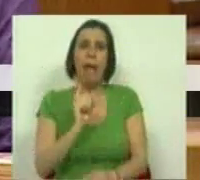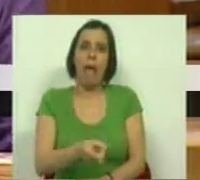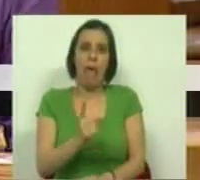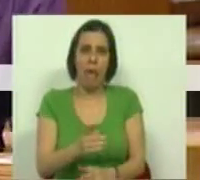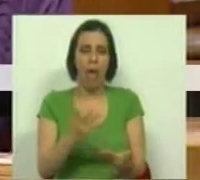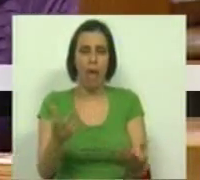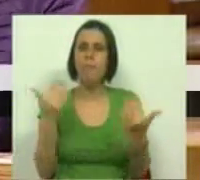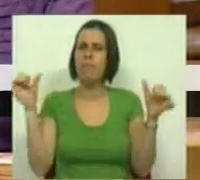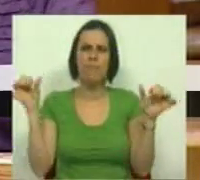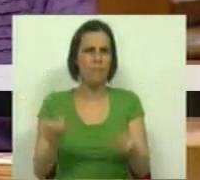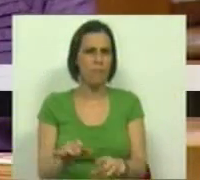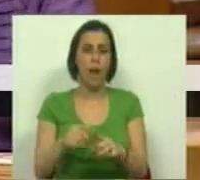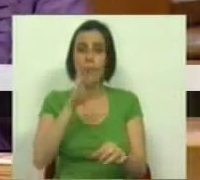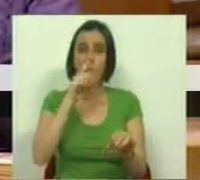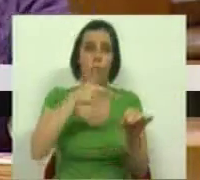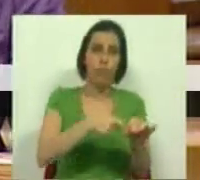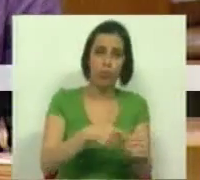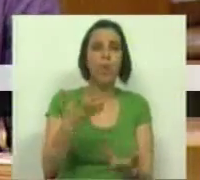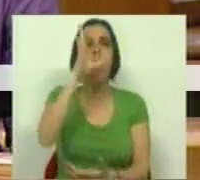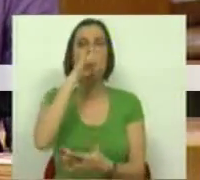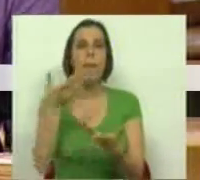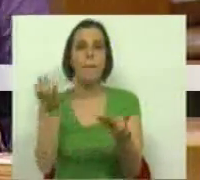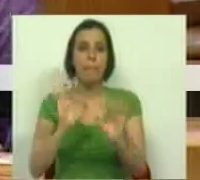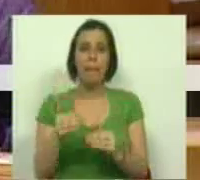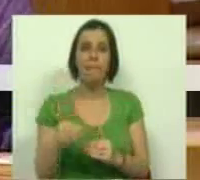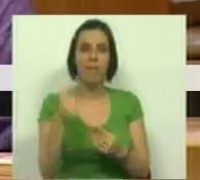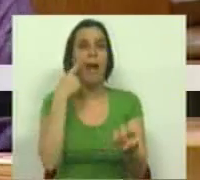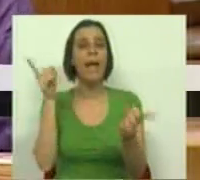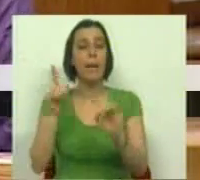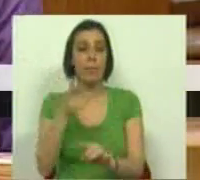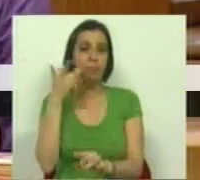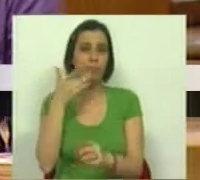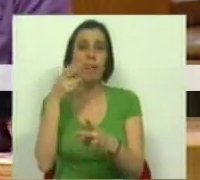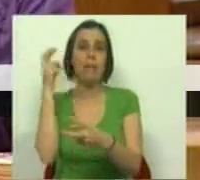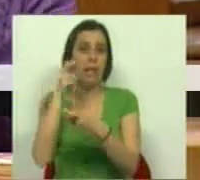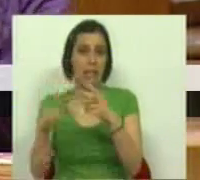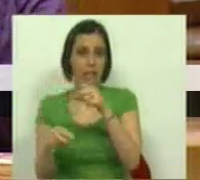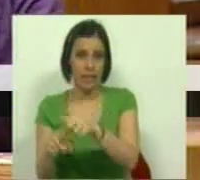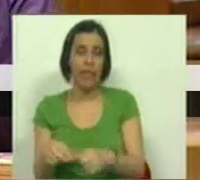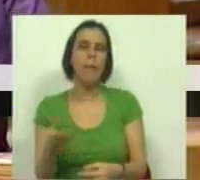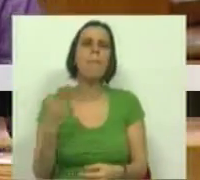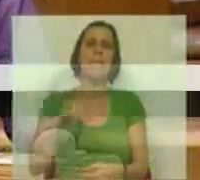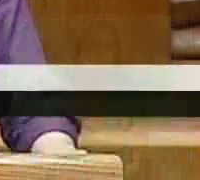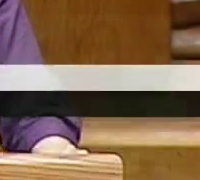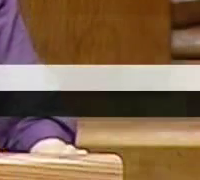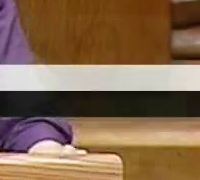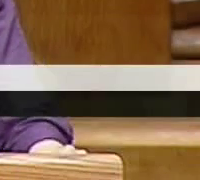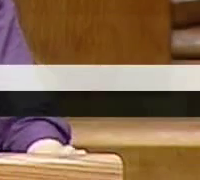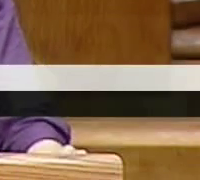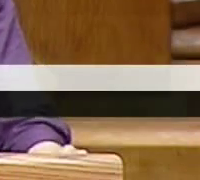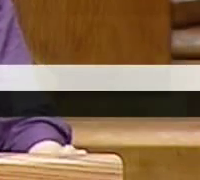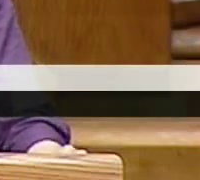liberalizado. Correu mal nos combustíveis e o Governo prepara-se para repetir a asneira na eletricidade. Mas